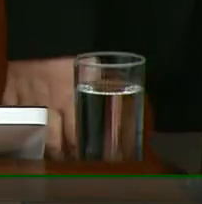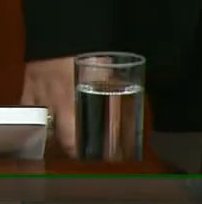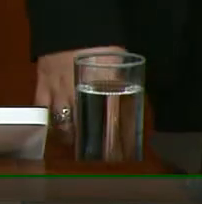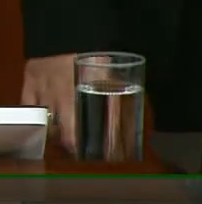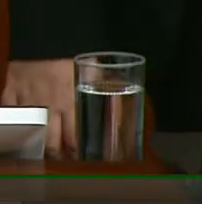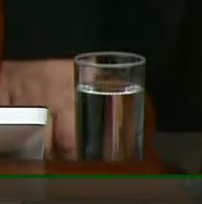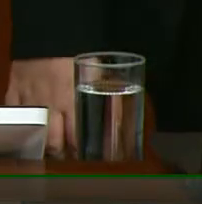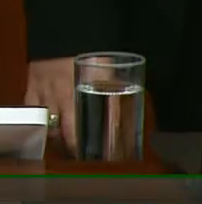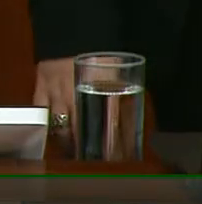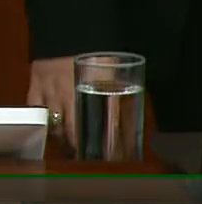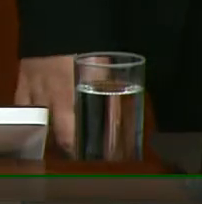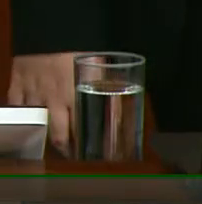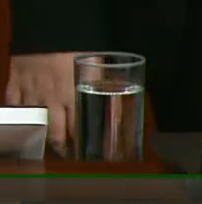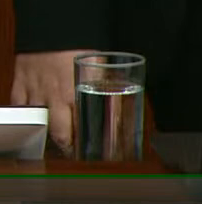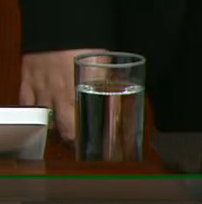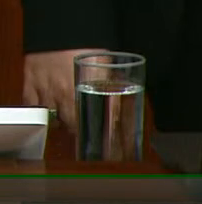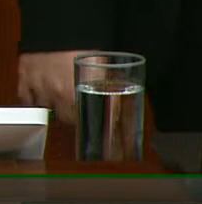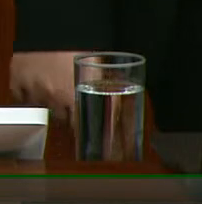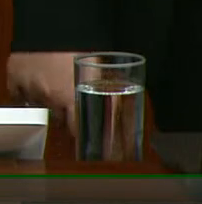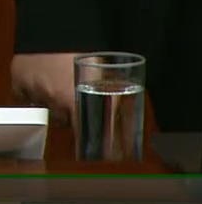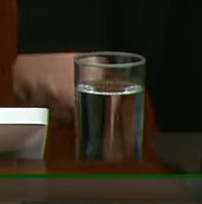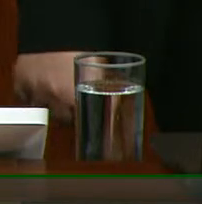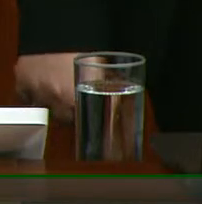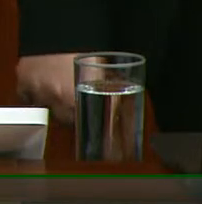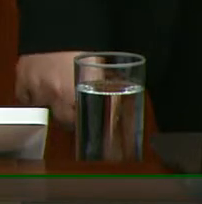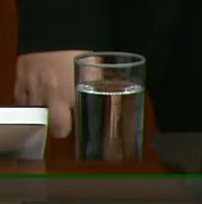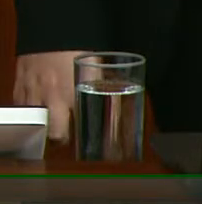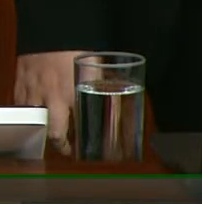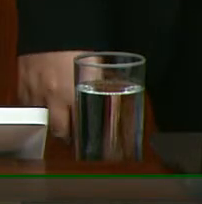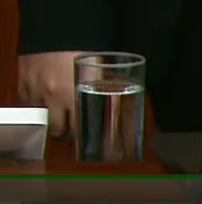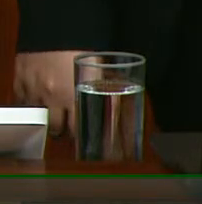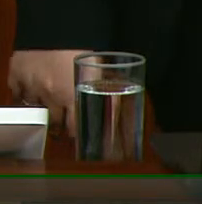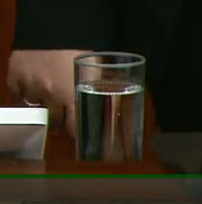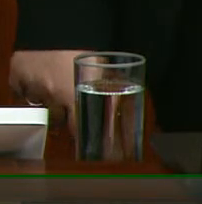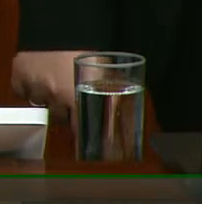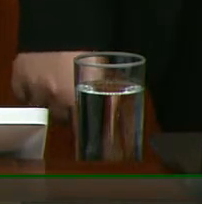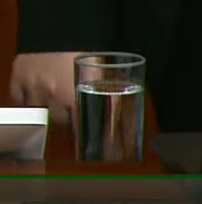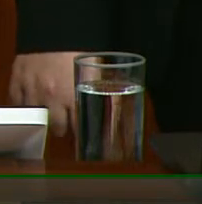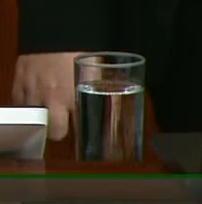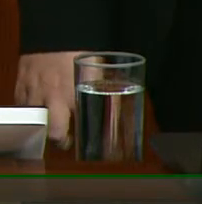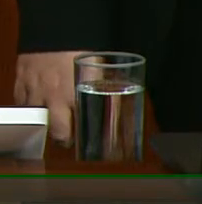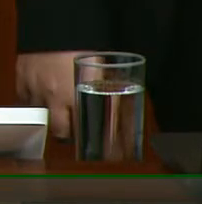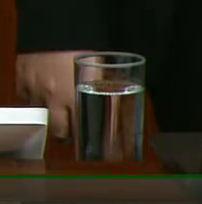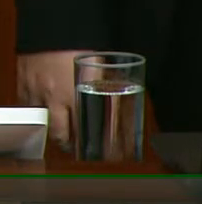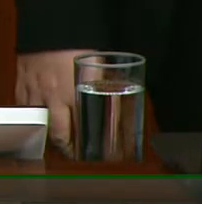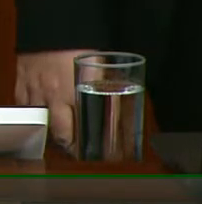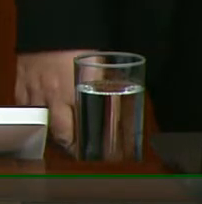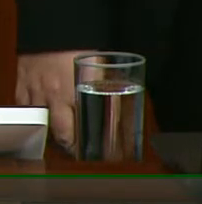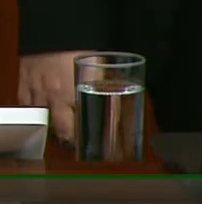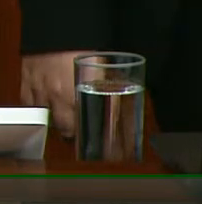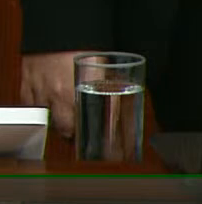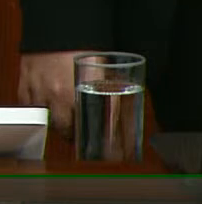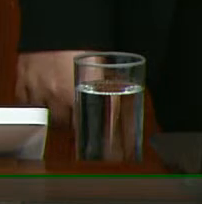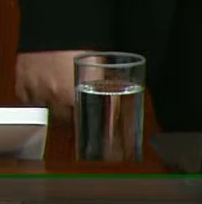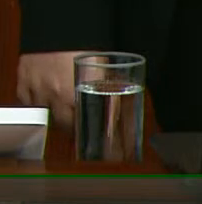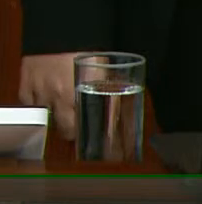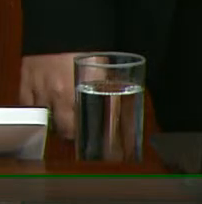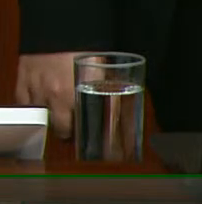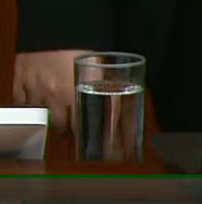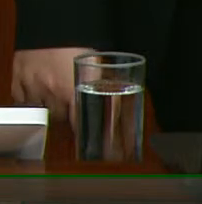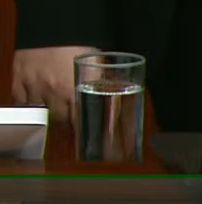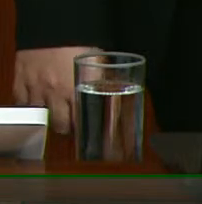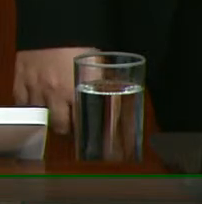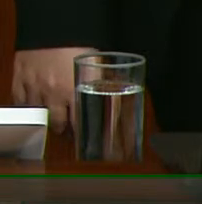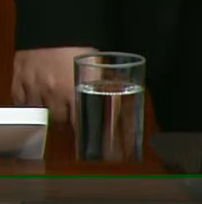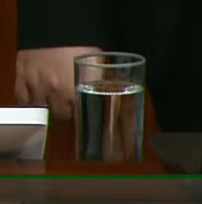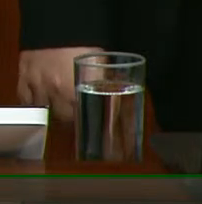resolução 3205/2020. Inscrito para falar, deputado Dalciso Oliveira, do Partido Socialista Brasileiro. Desiste, deputado.